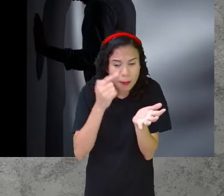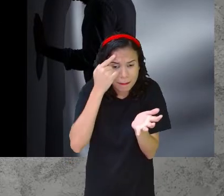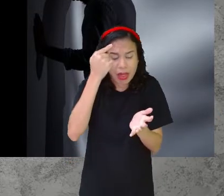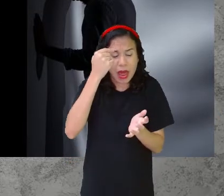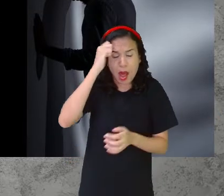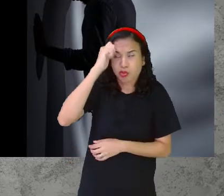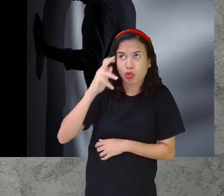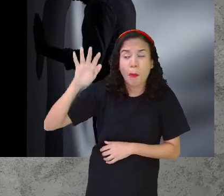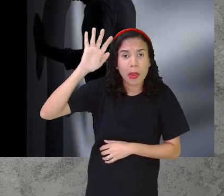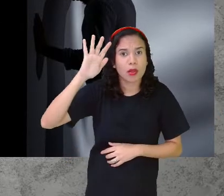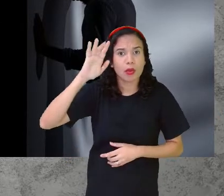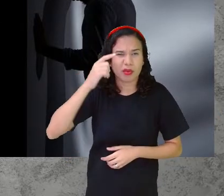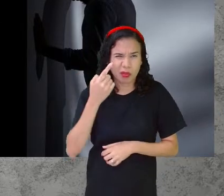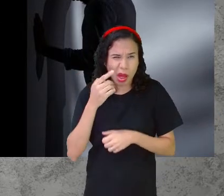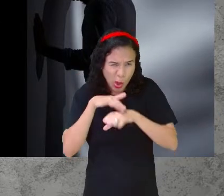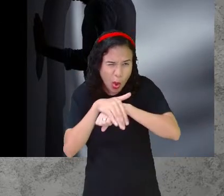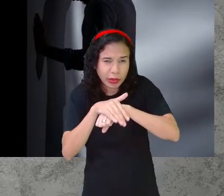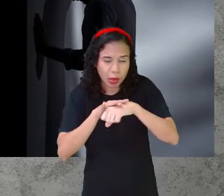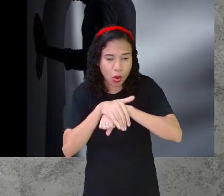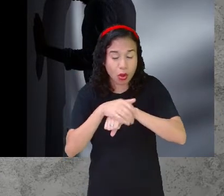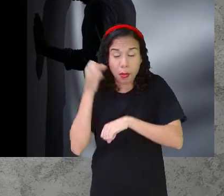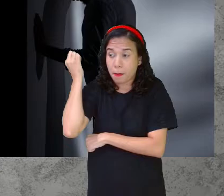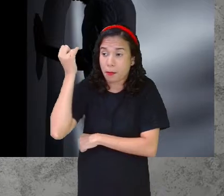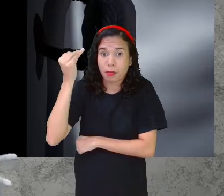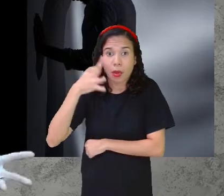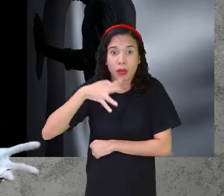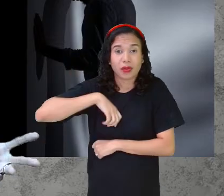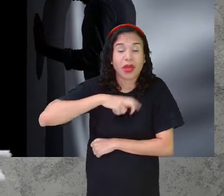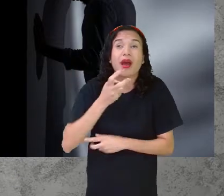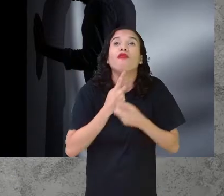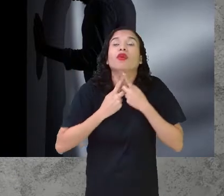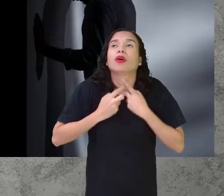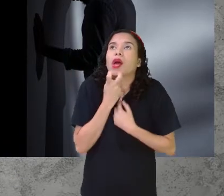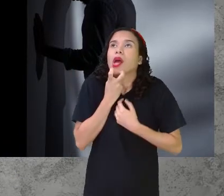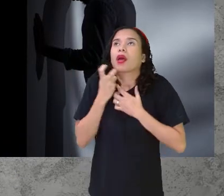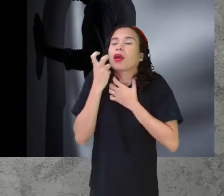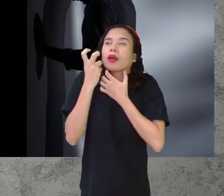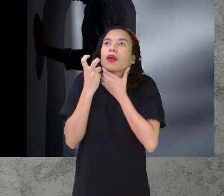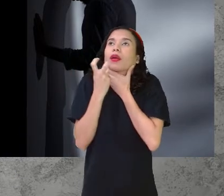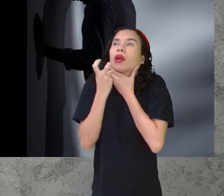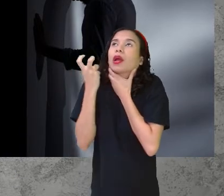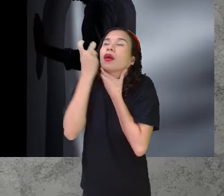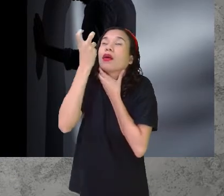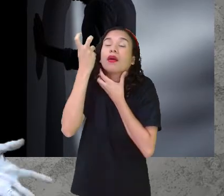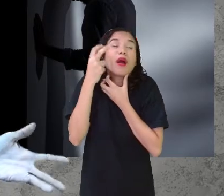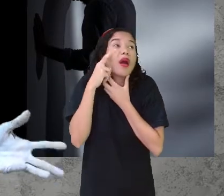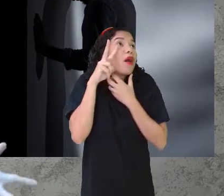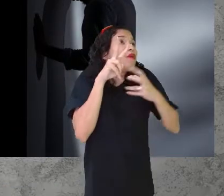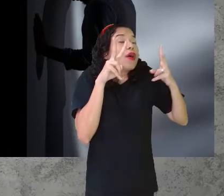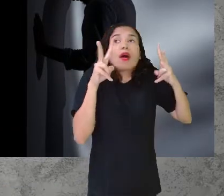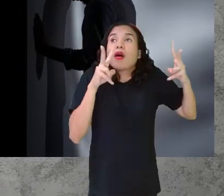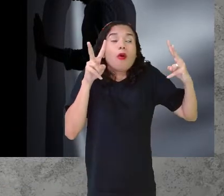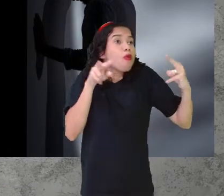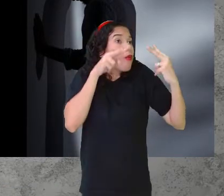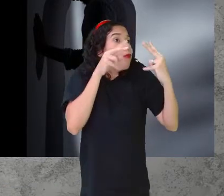Uma noite, ela abriu a boca para gritar. Olhou meio que perdida para o